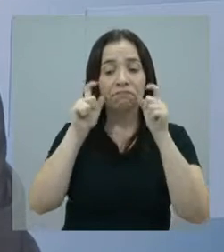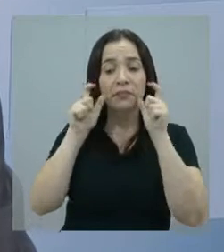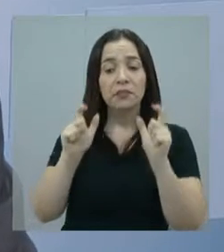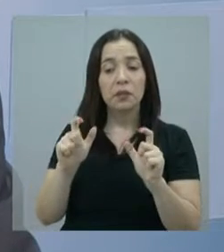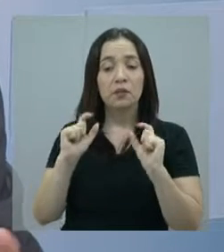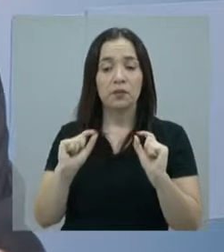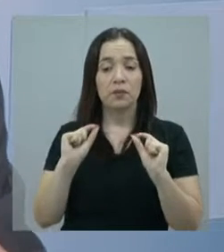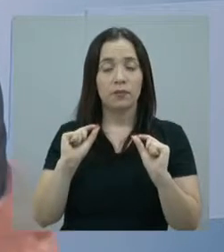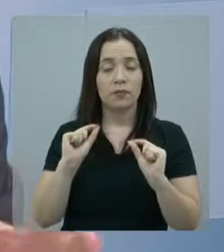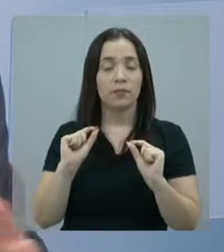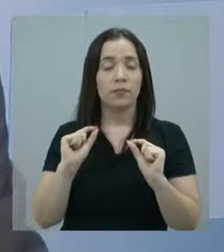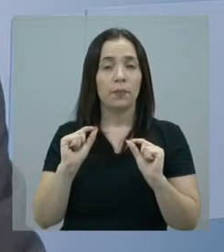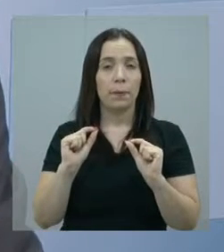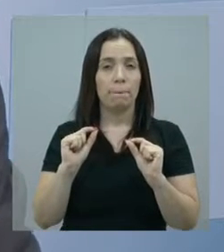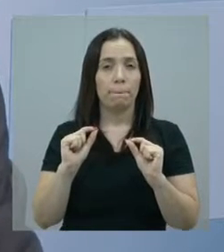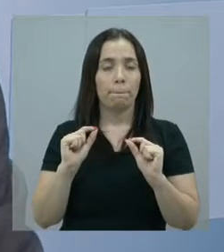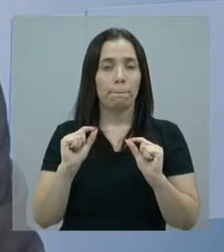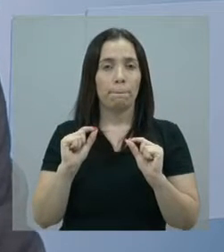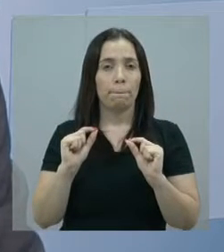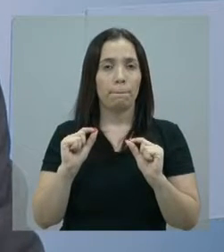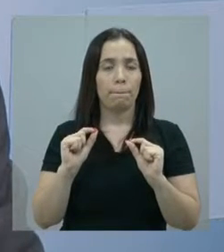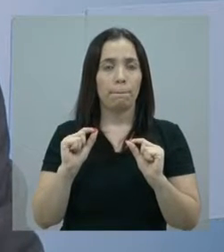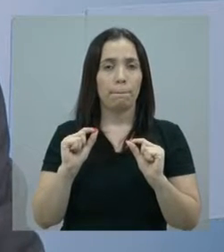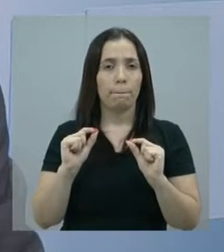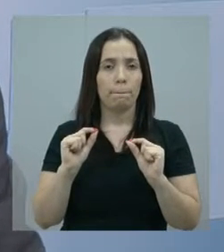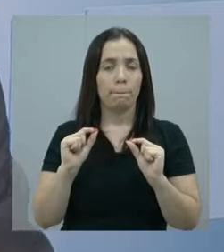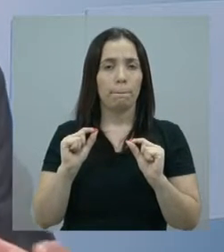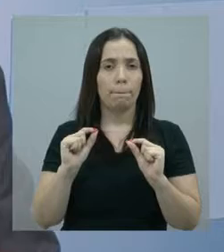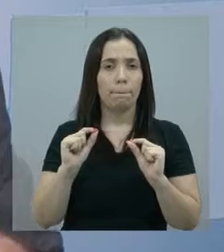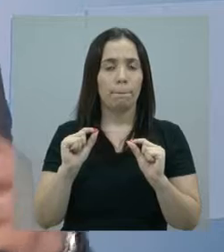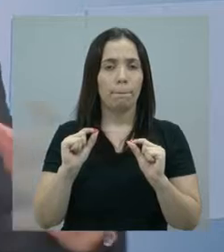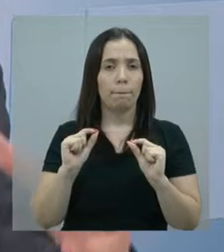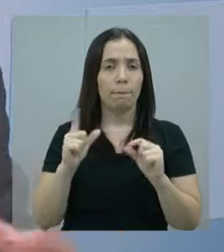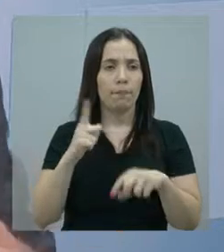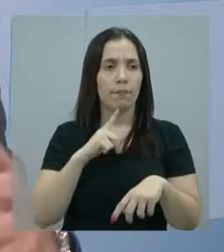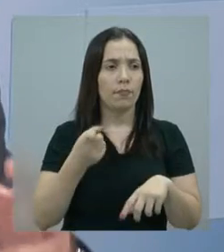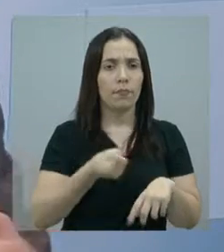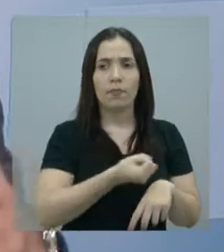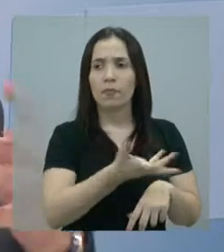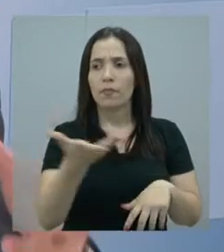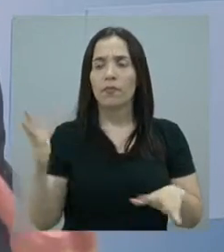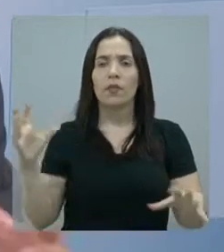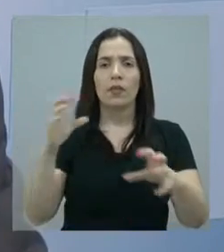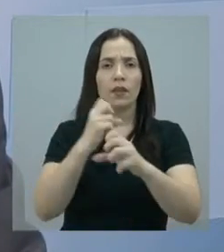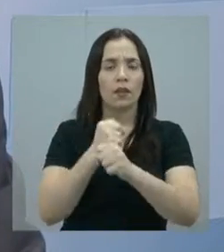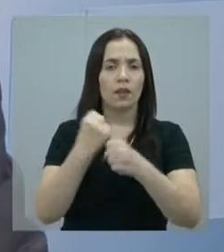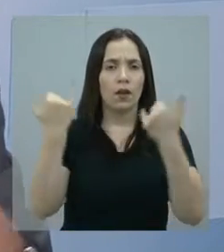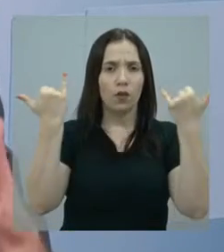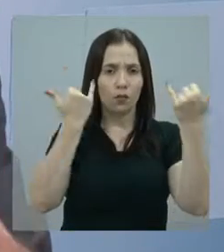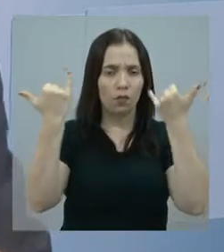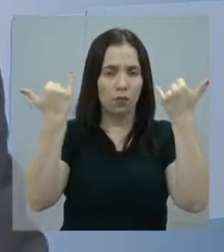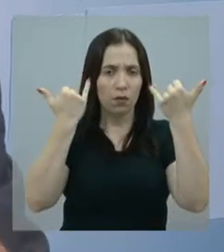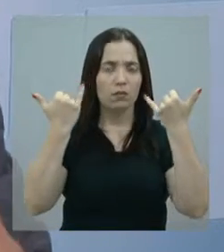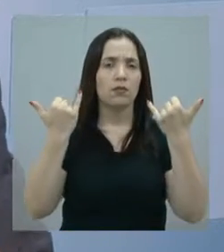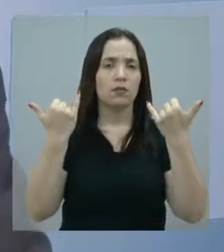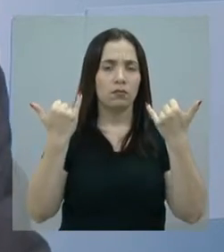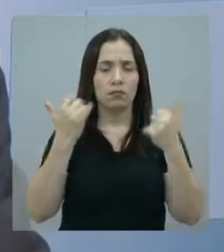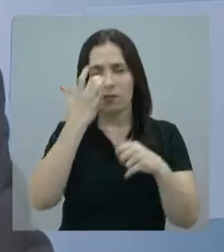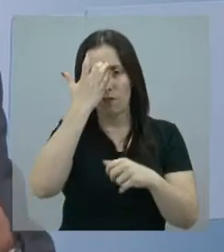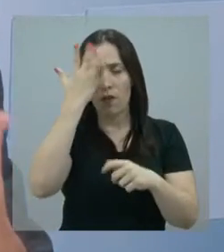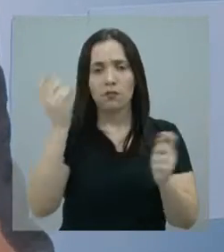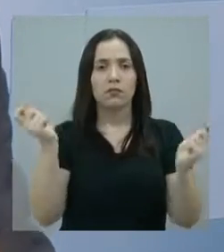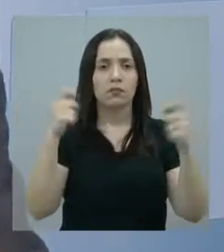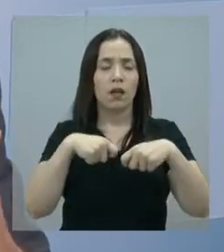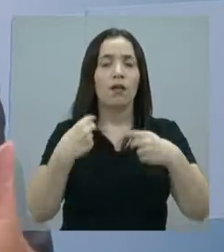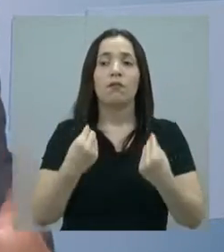interessante. Ele consolida, Carlos, milhares de dados e informações de forma a facilitar